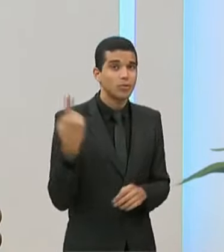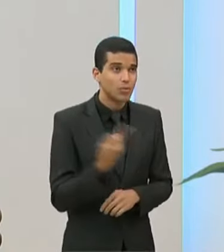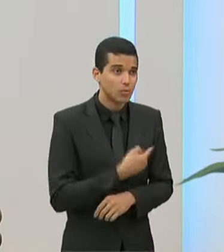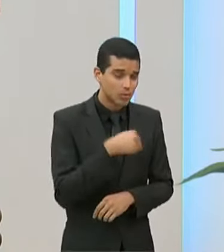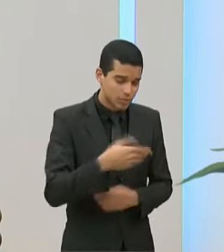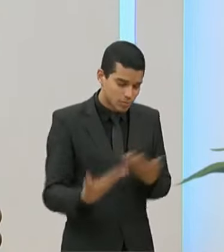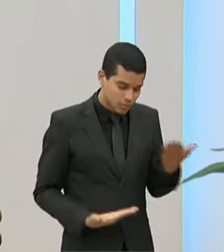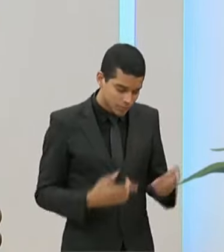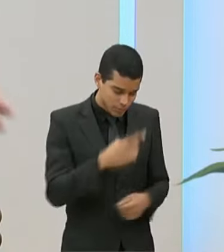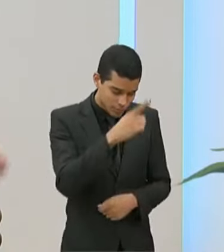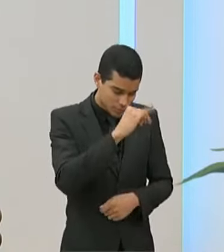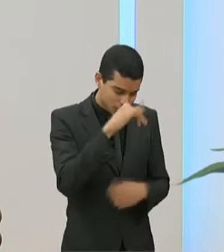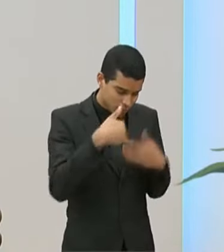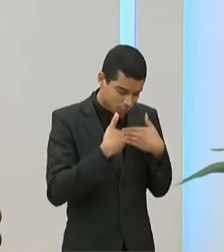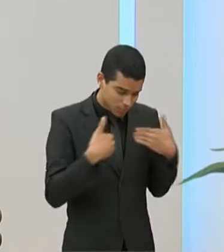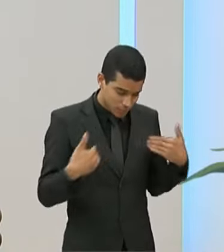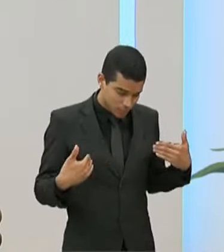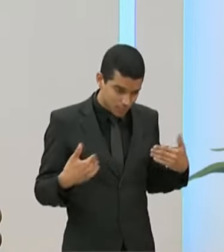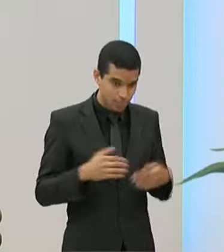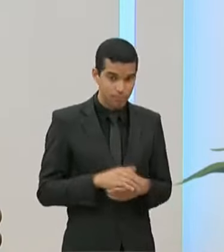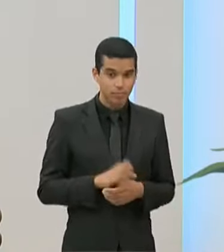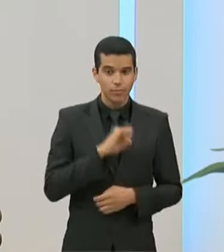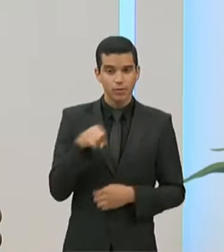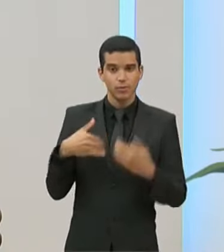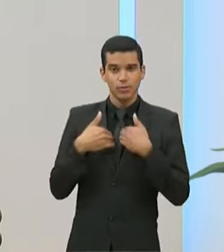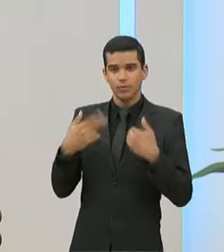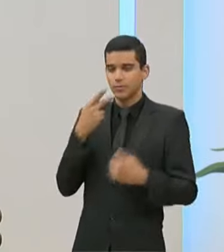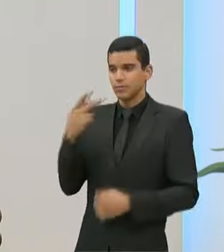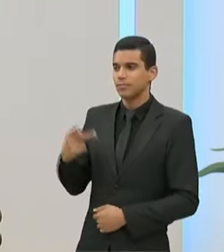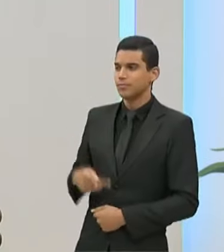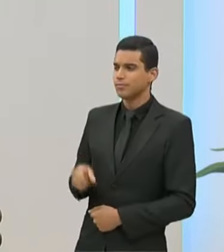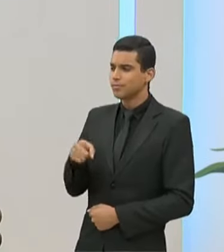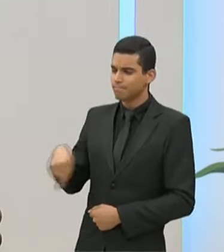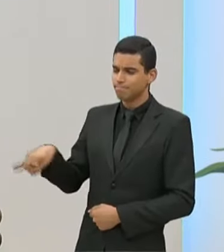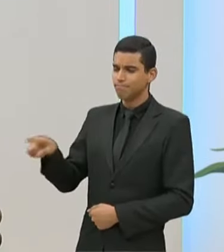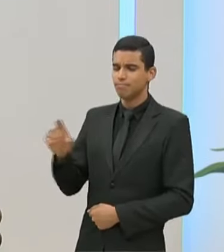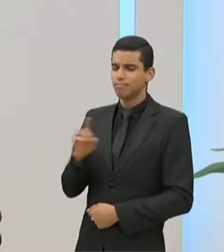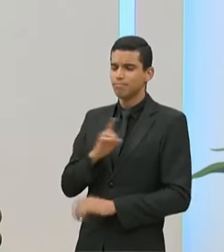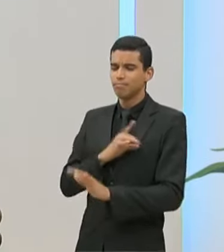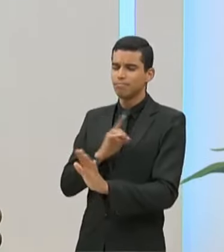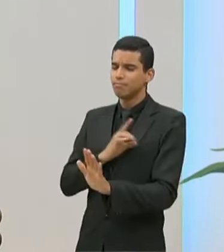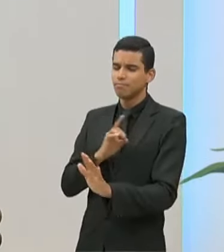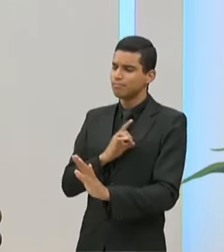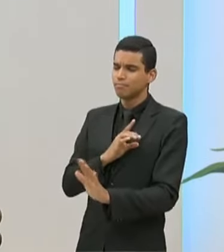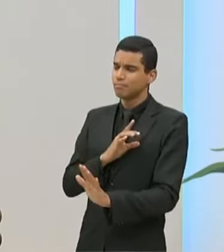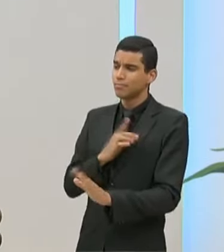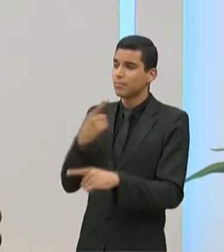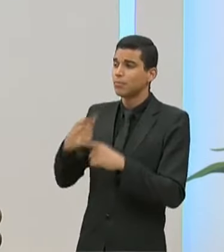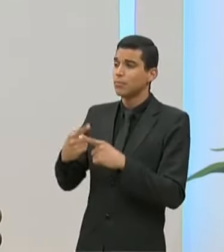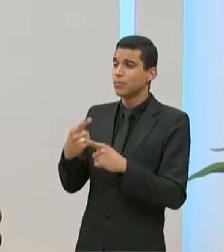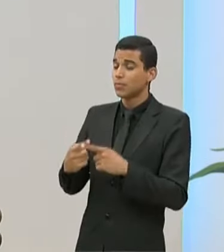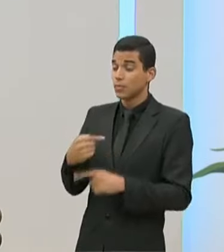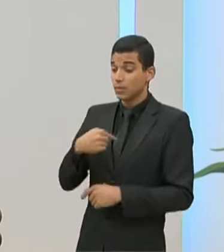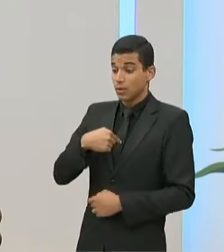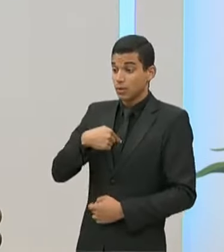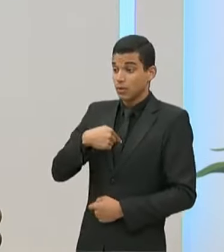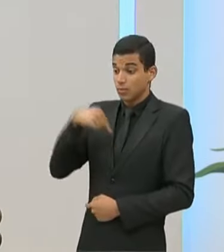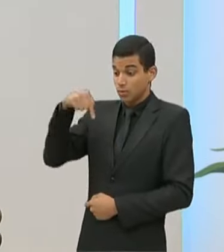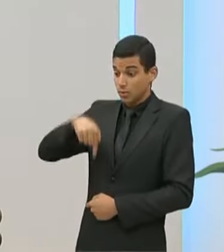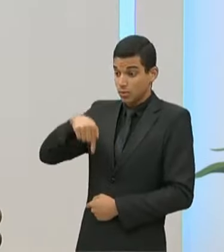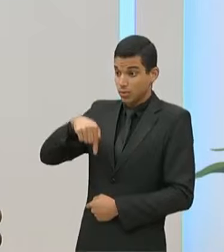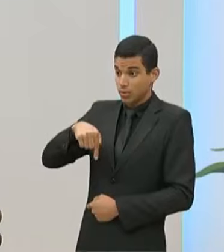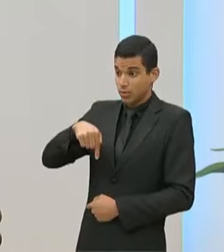teus servos. E José lhes disse: não temais, porque porventura estou eu